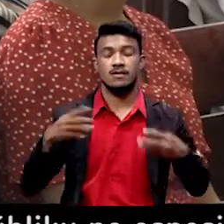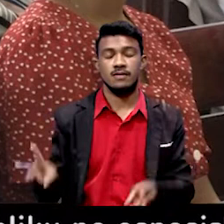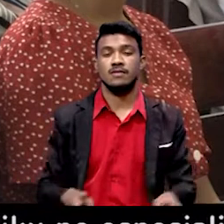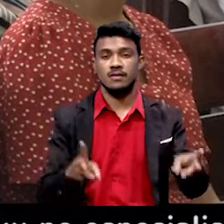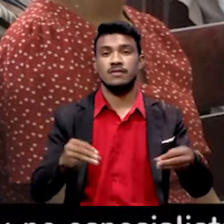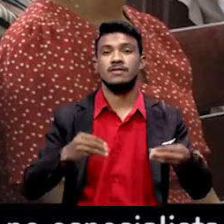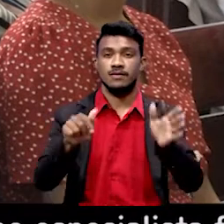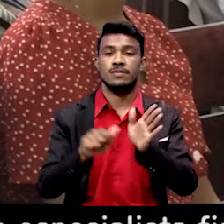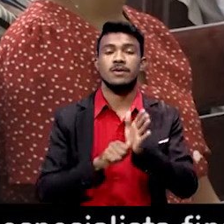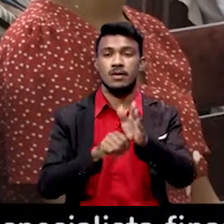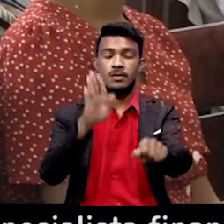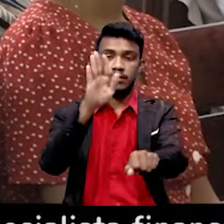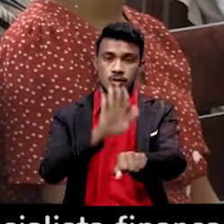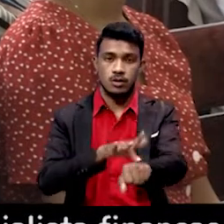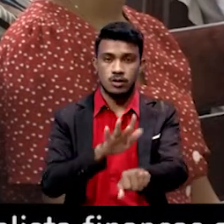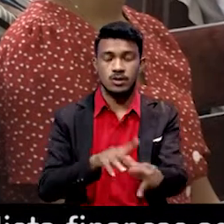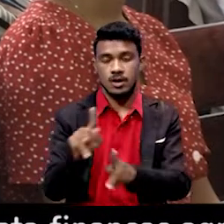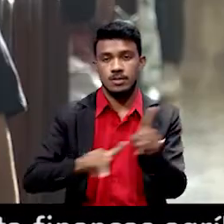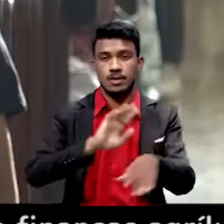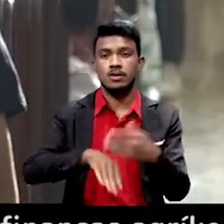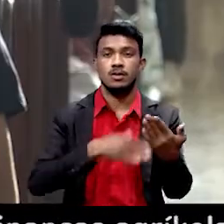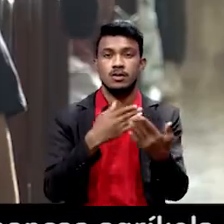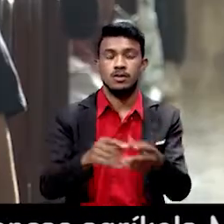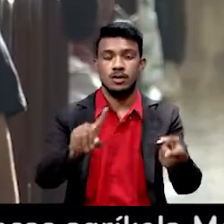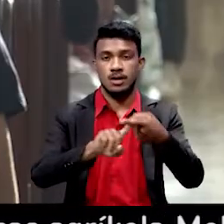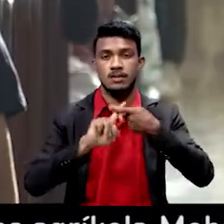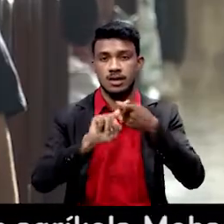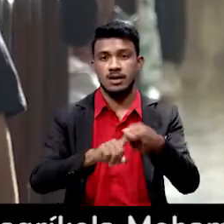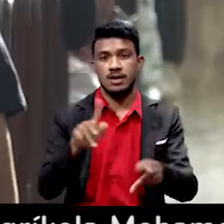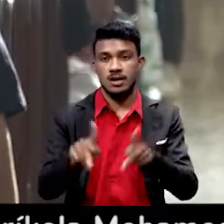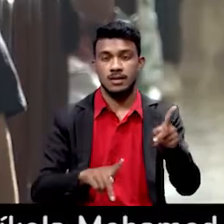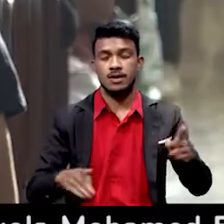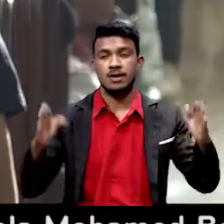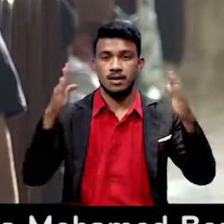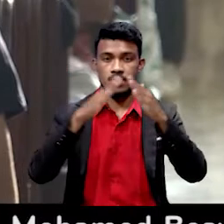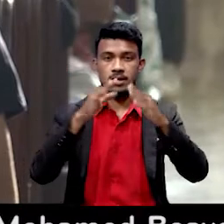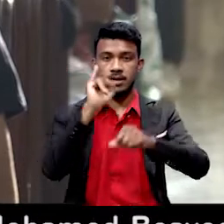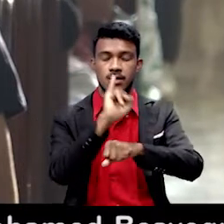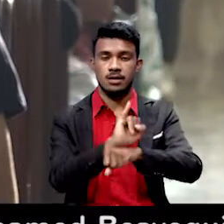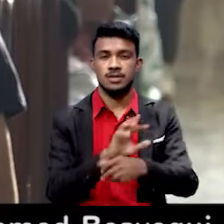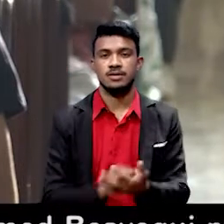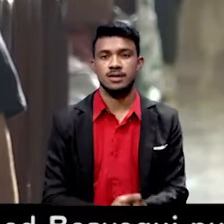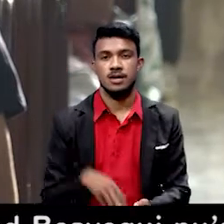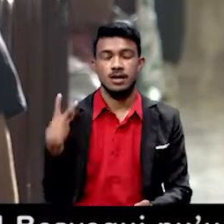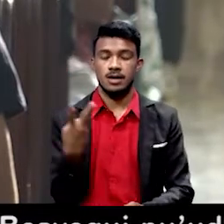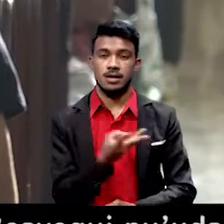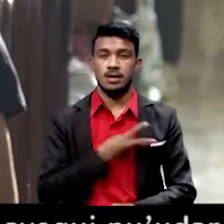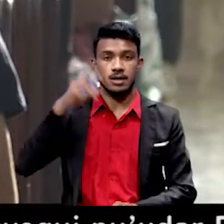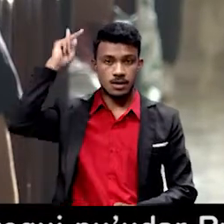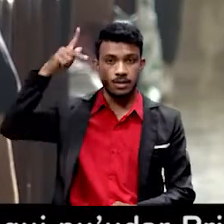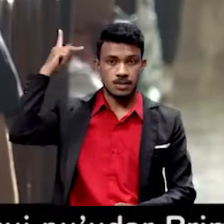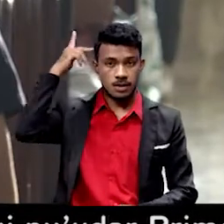convida Saranesira hodi hola parte atu amitin lutan Saranesira iha uma kreda. Itane amo Papa iha tina inda